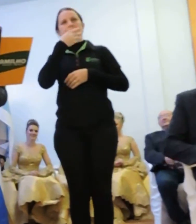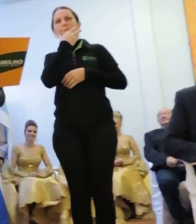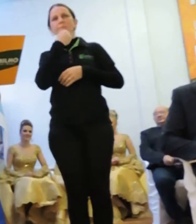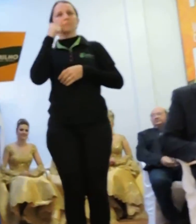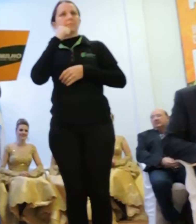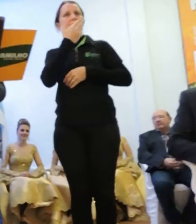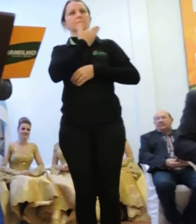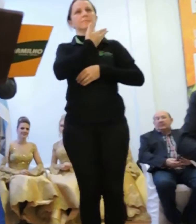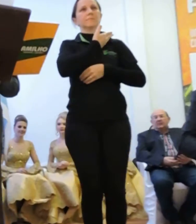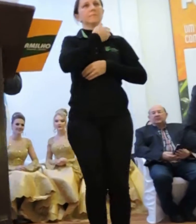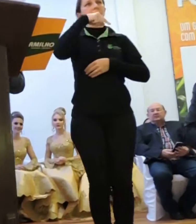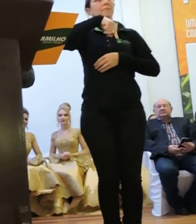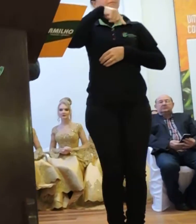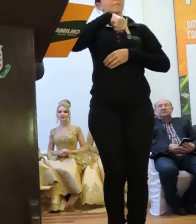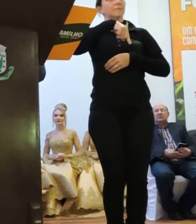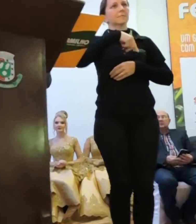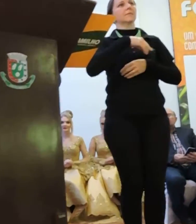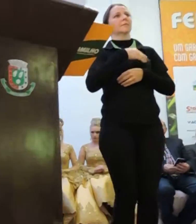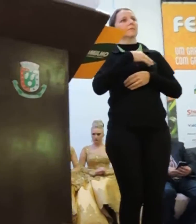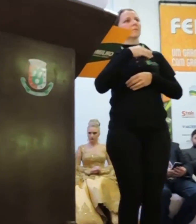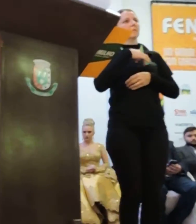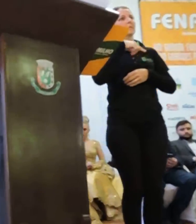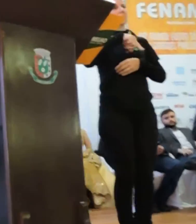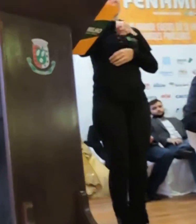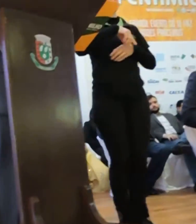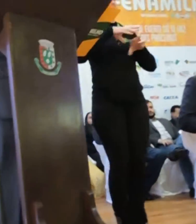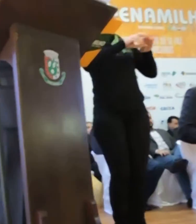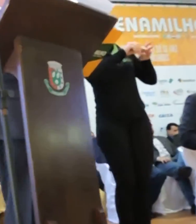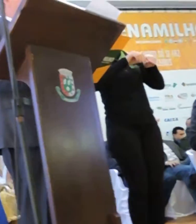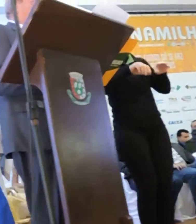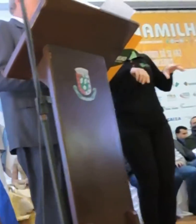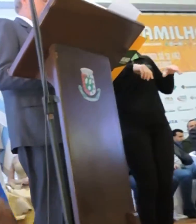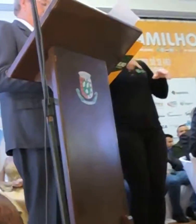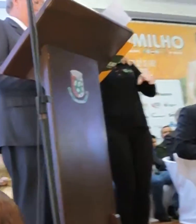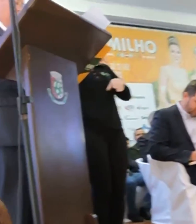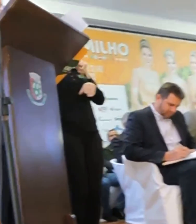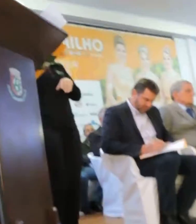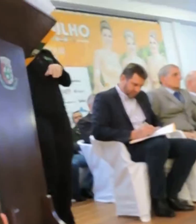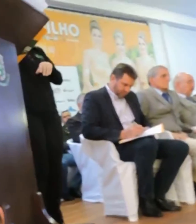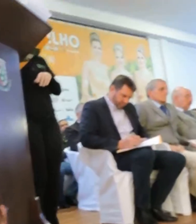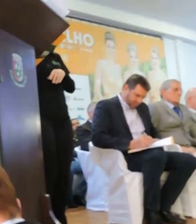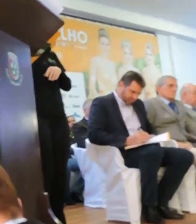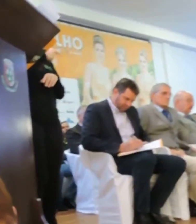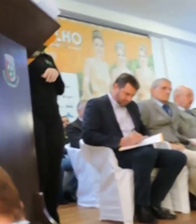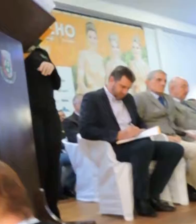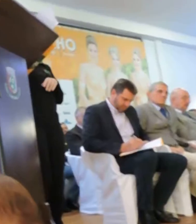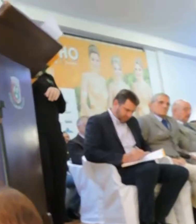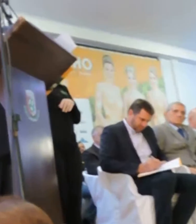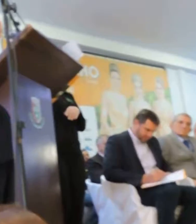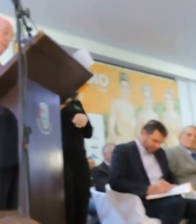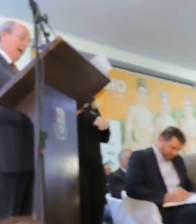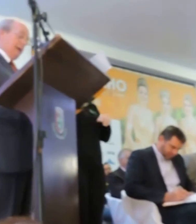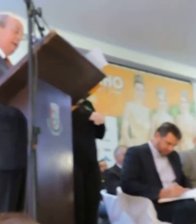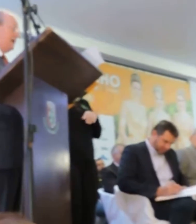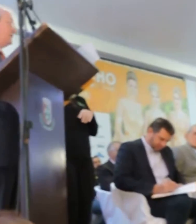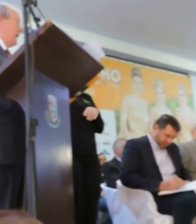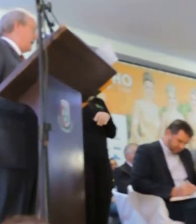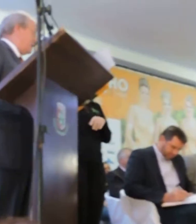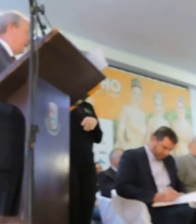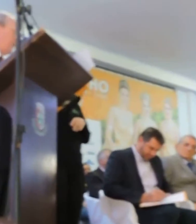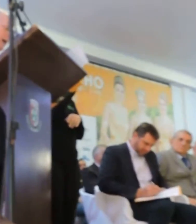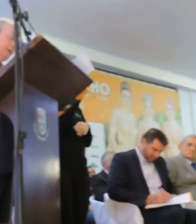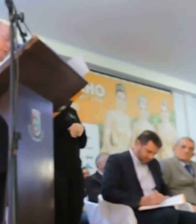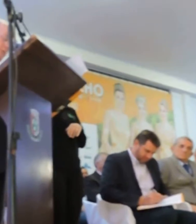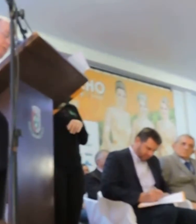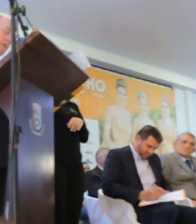minhas amigas, aqui nesta terra sagrada das missões, a mitologia guarani fala da